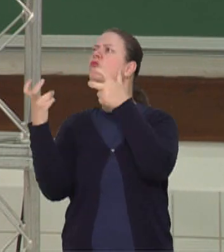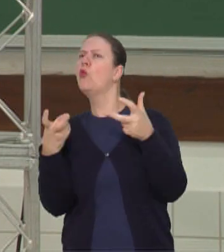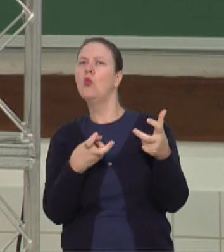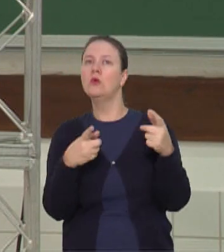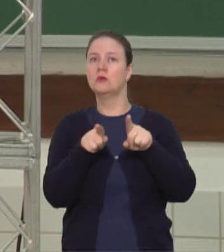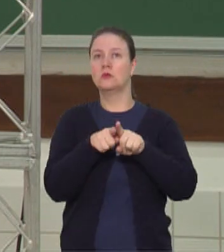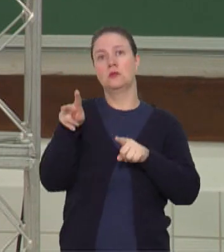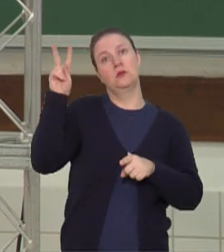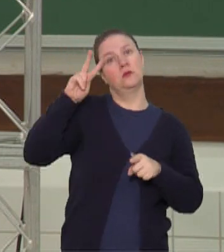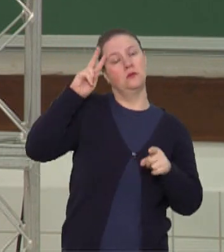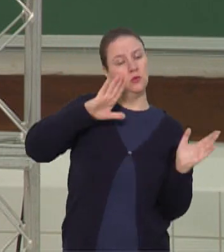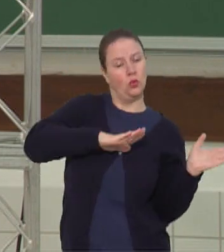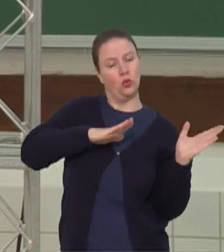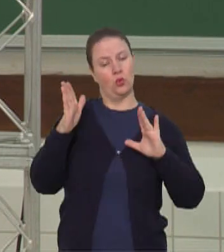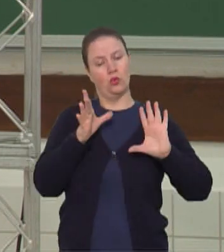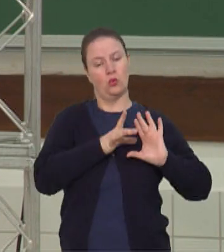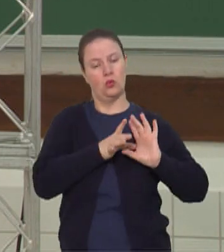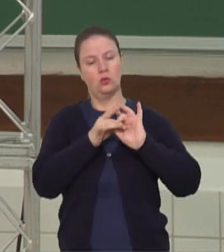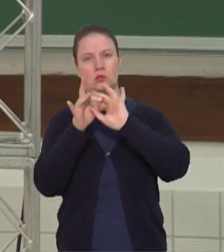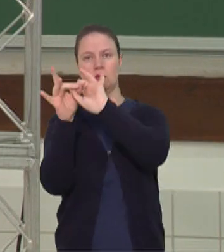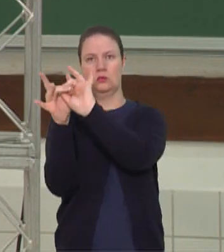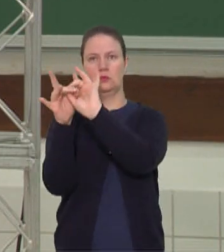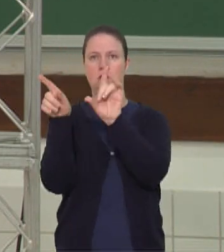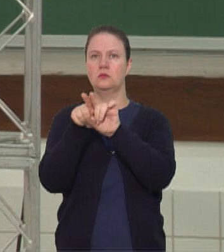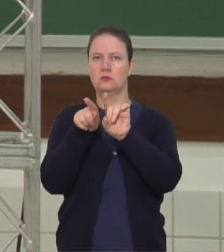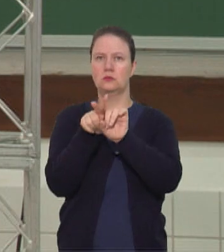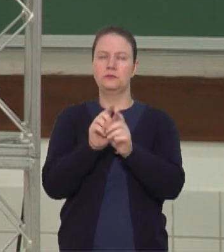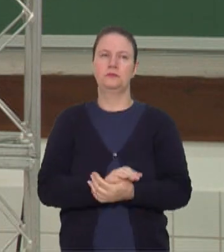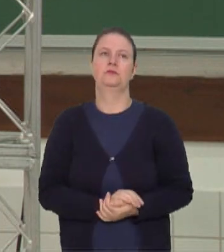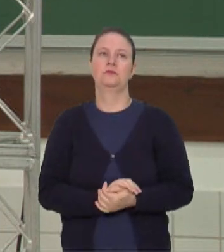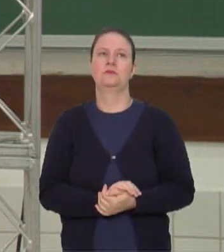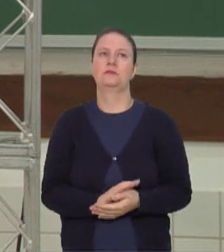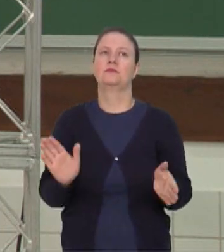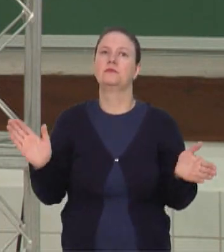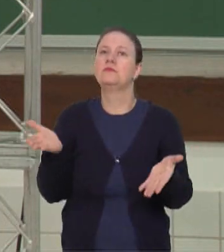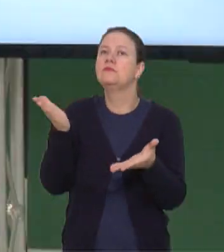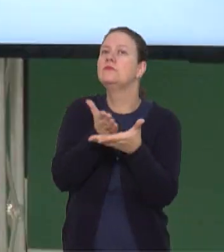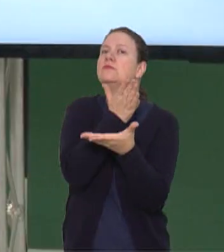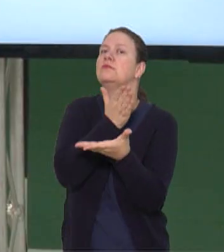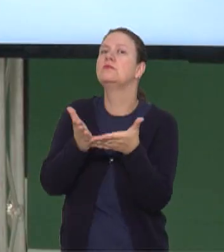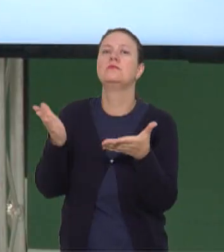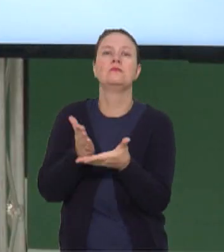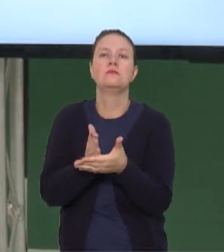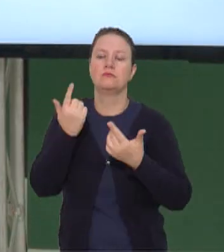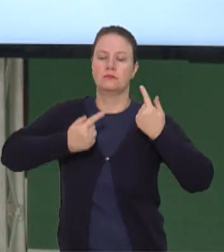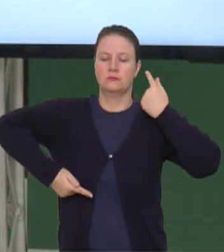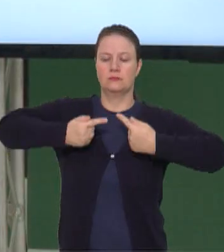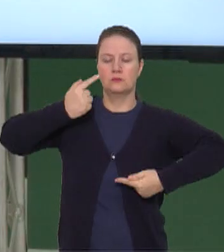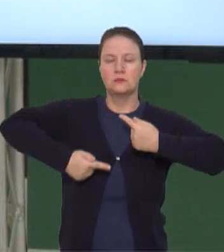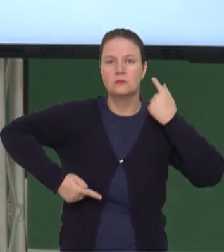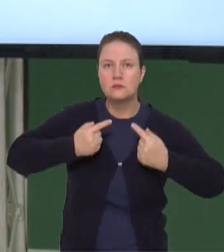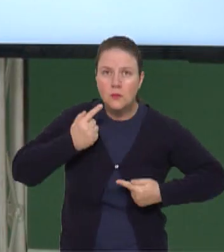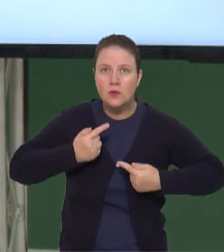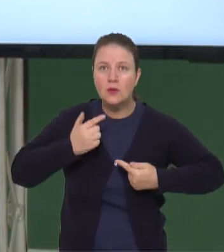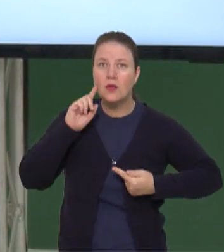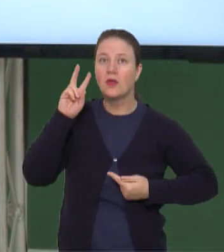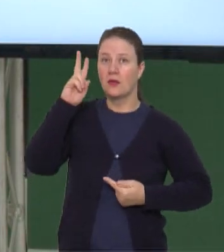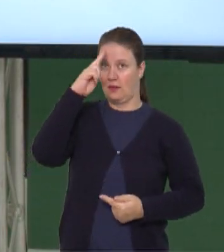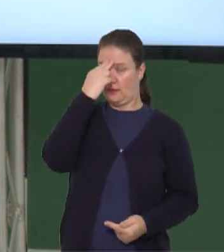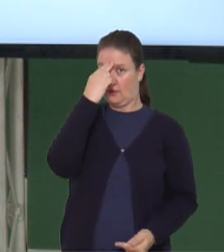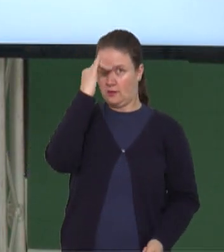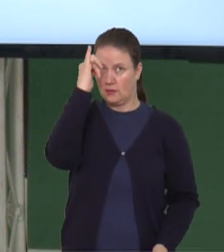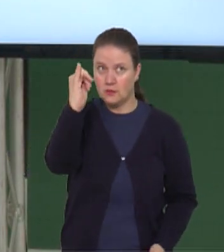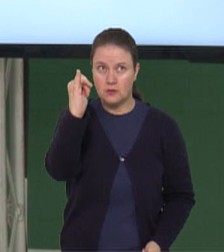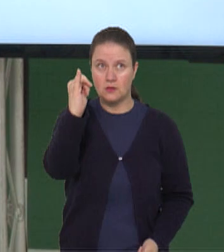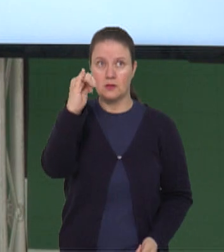história também e contextualizar a história, tá? Aqui a divisão política da ilha de São Domingos. Então a